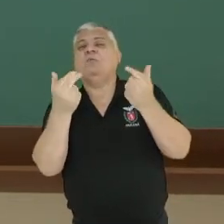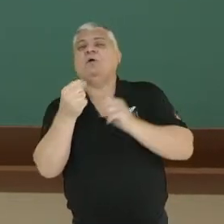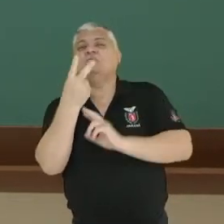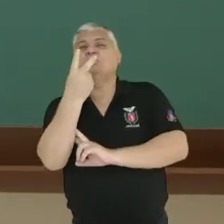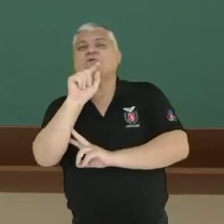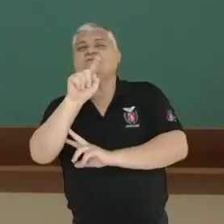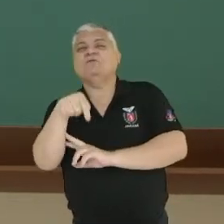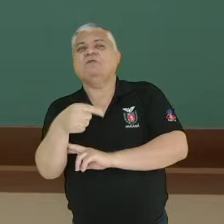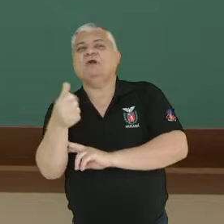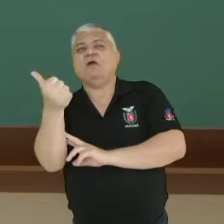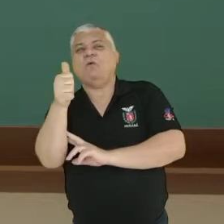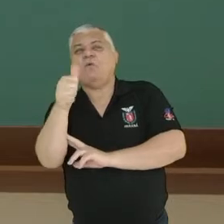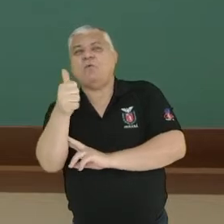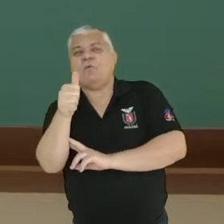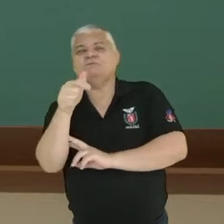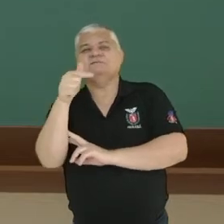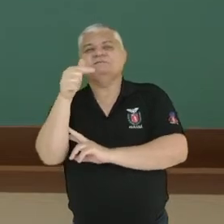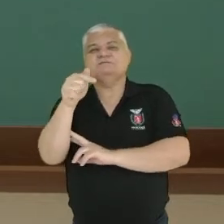a